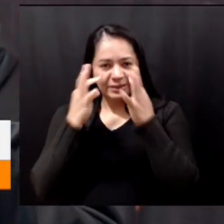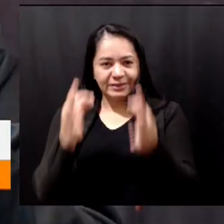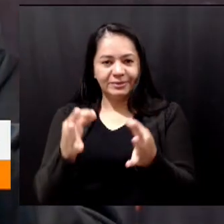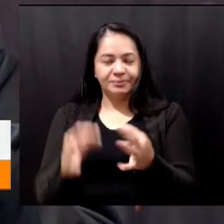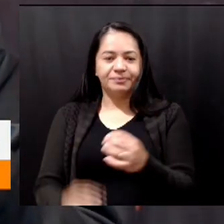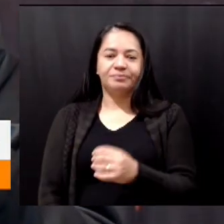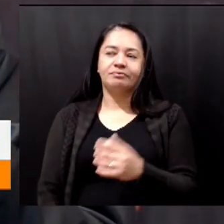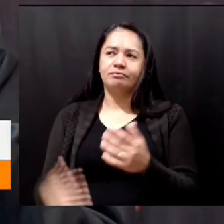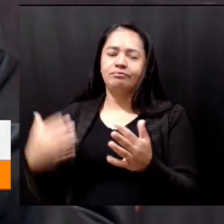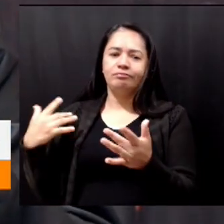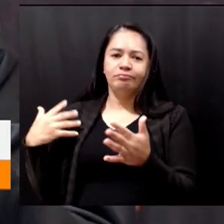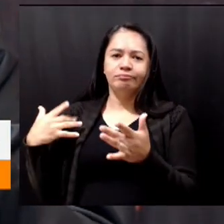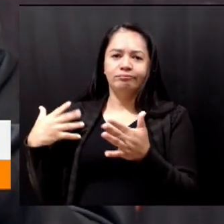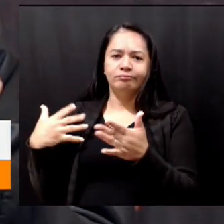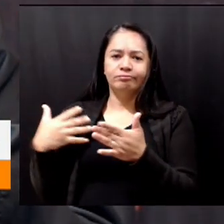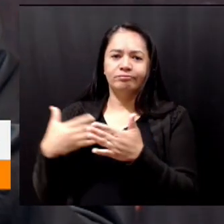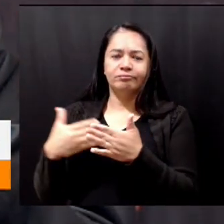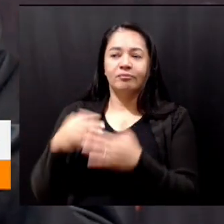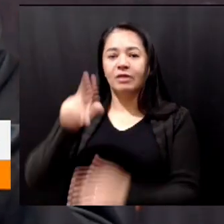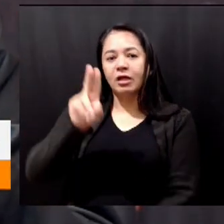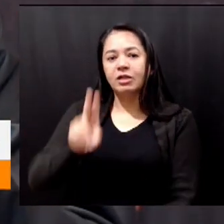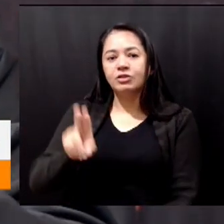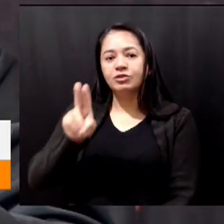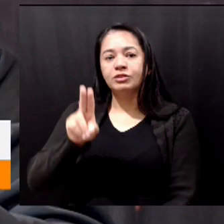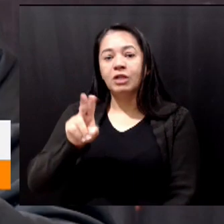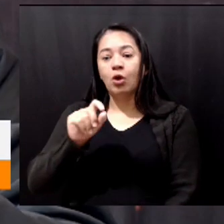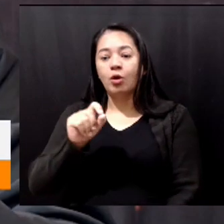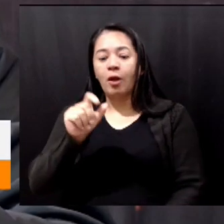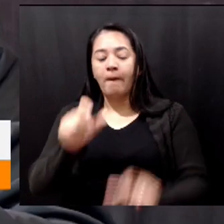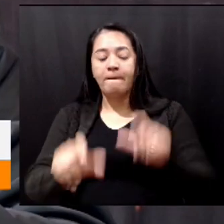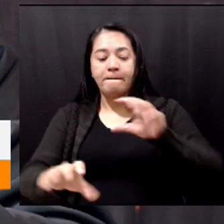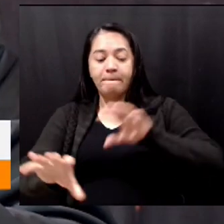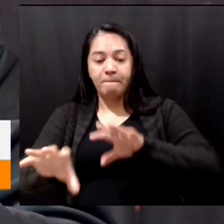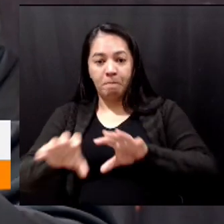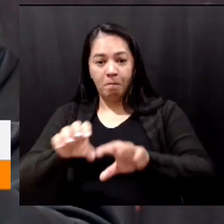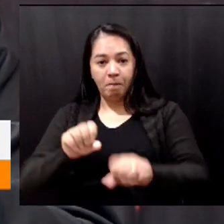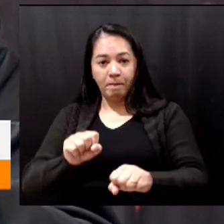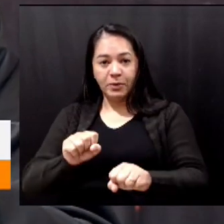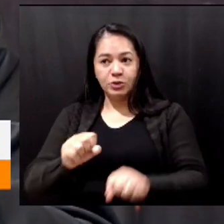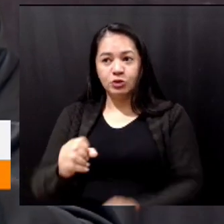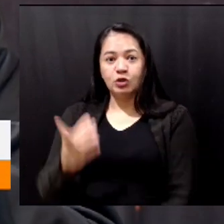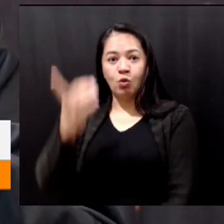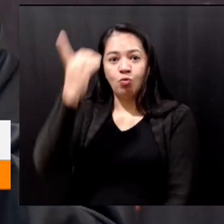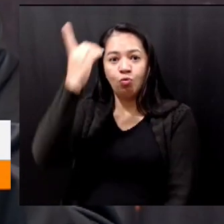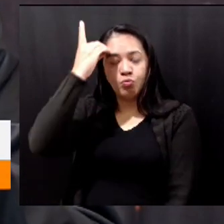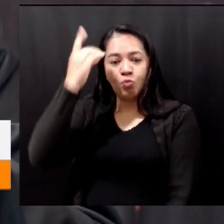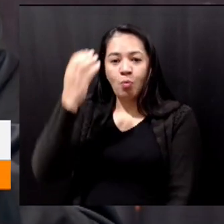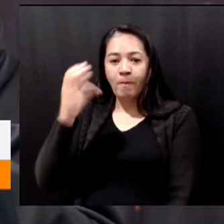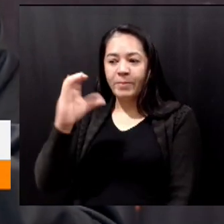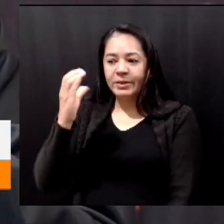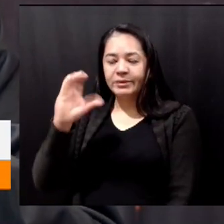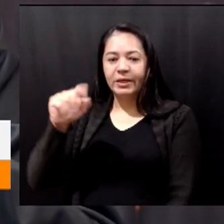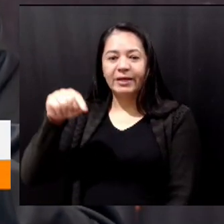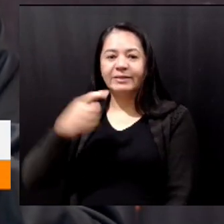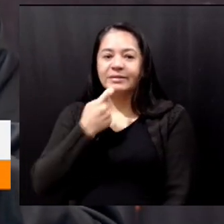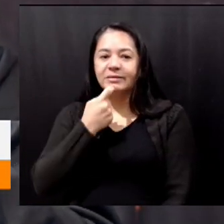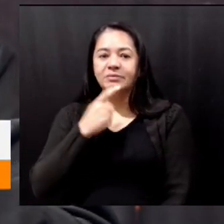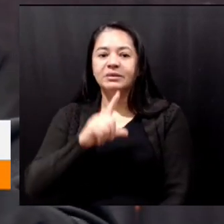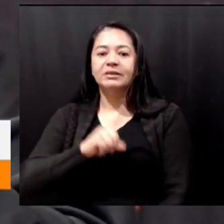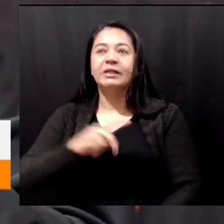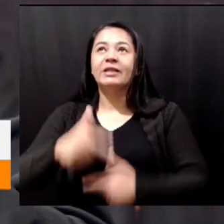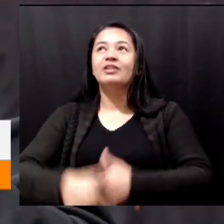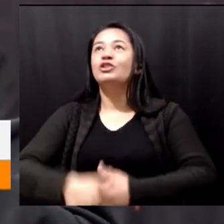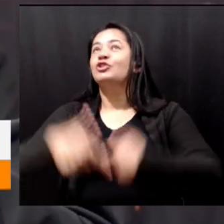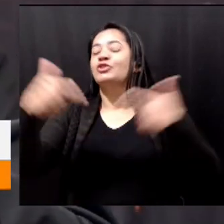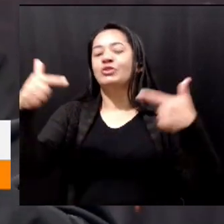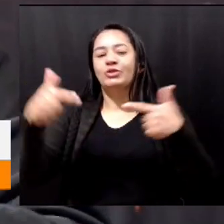as universidades formam pessoas com talentos para a ciência, né? Aqui em Campinas a gente teve a sorte, diz que